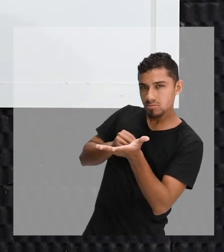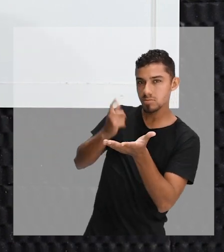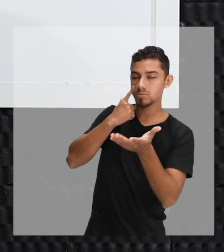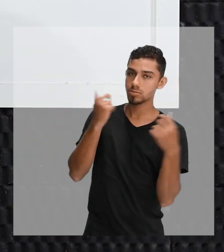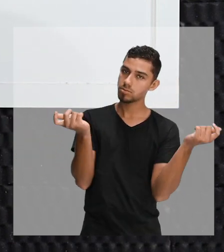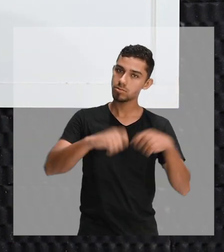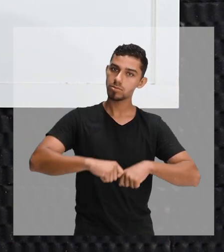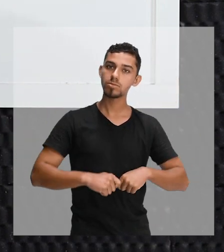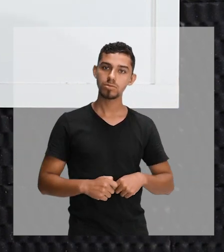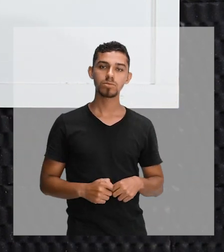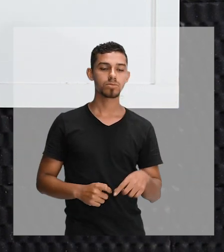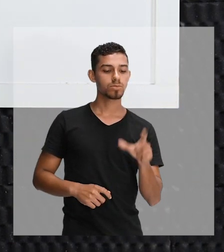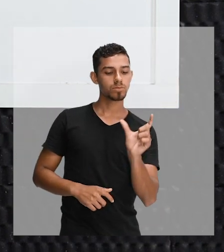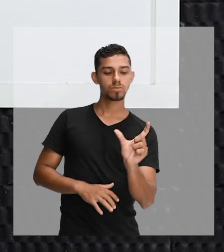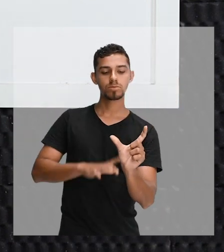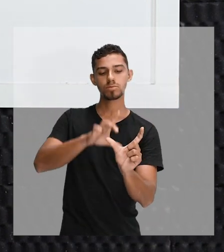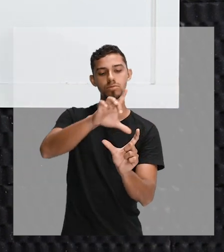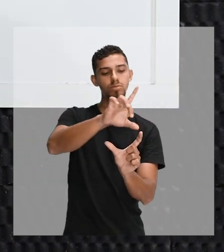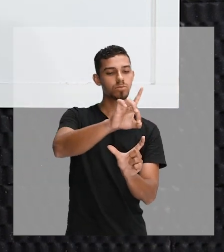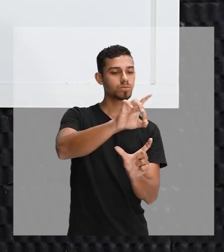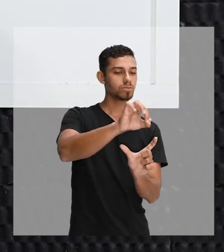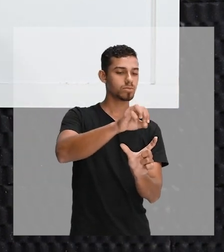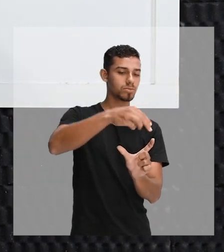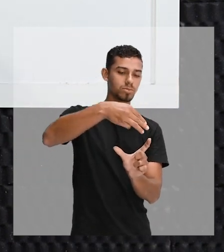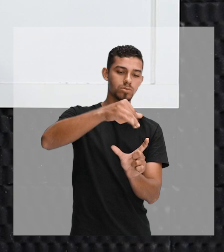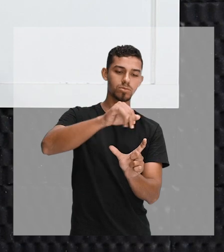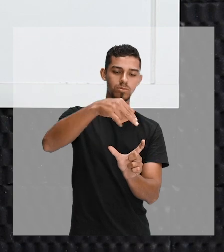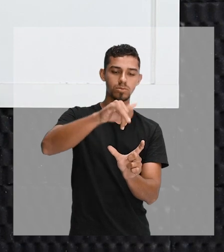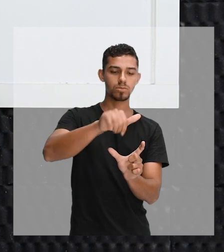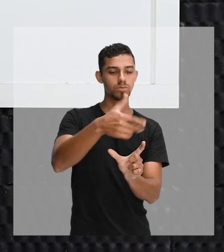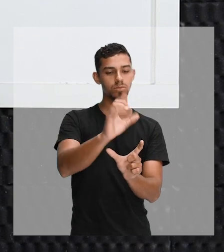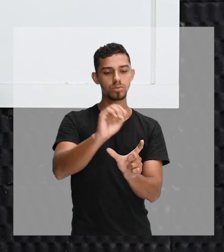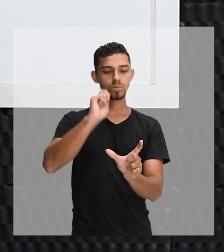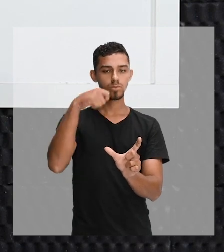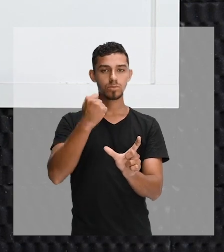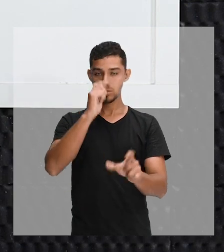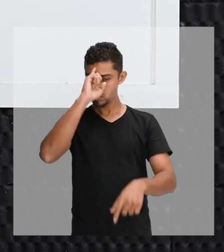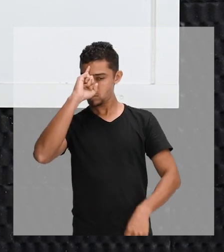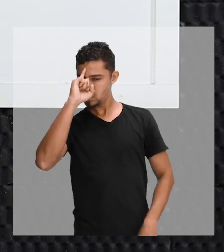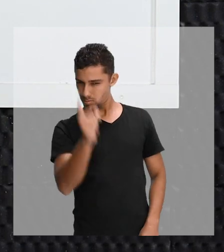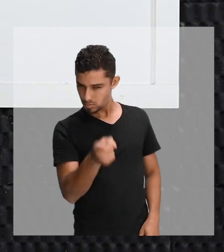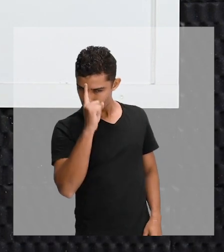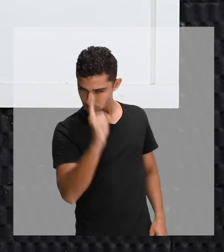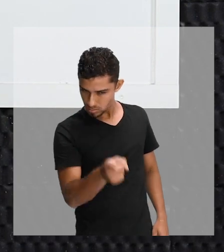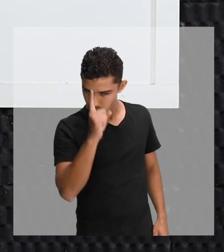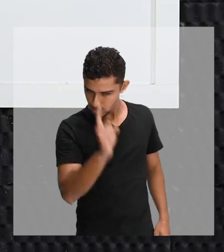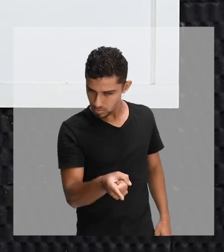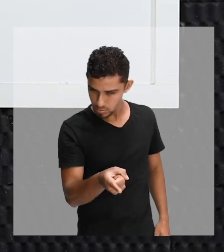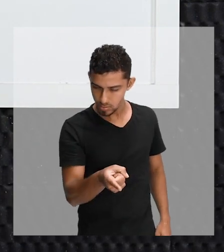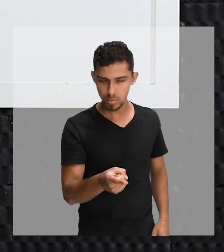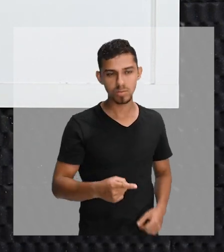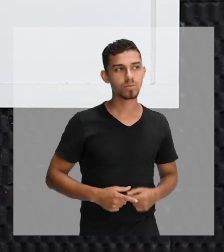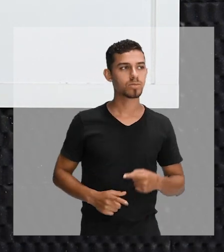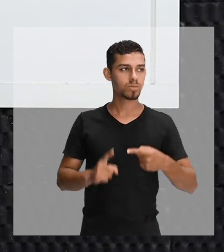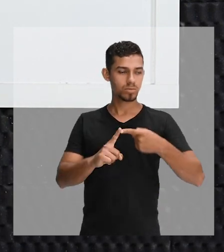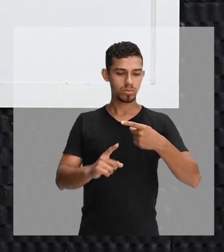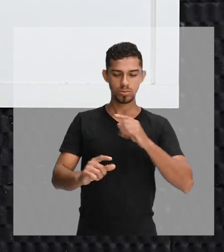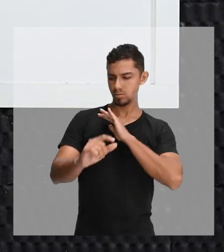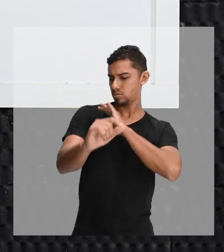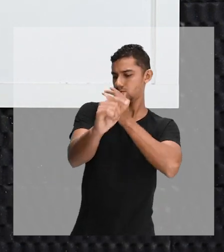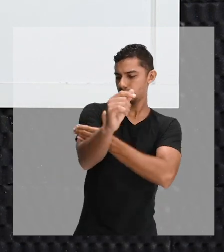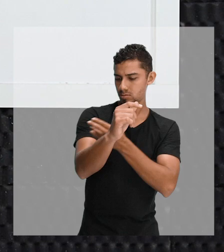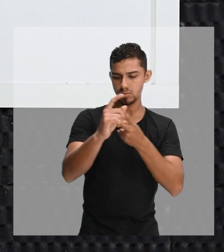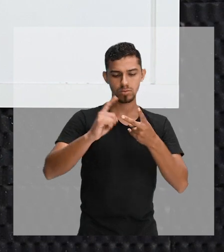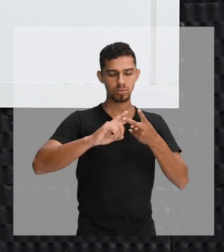e nós temos a palavra dominação. Gente, só aqui, para tu pegar esse esquema todinho, olha só, força,